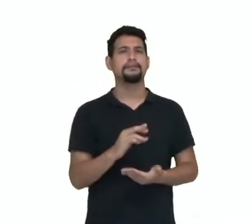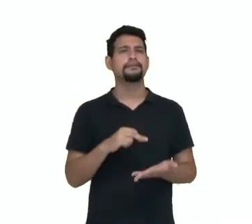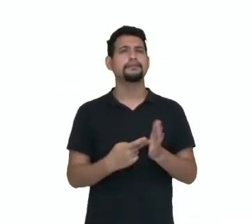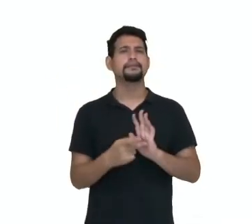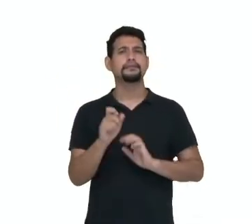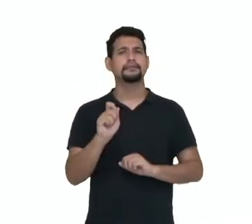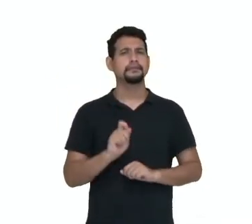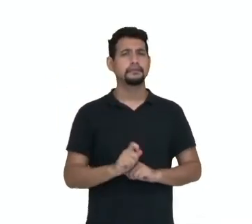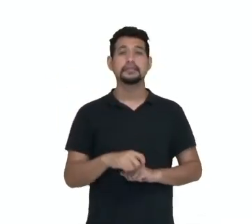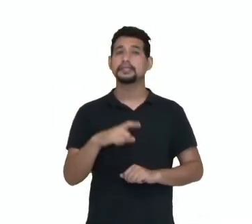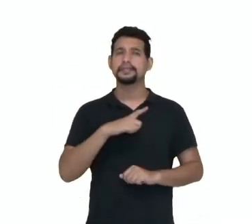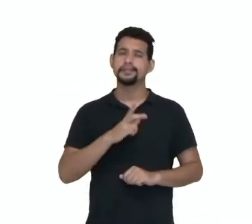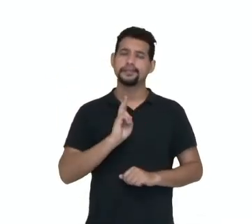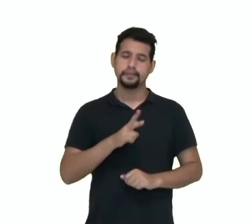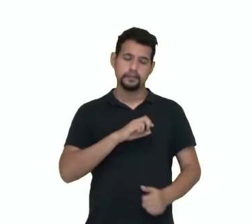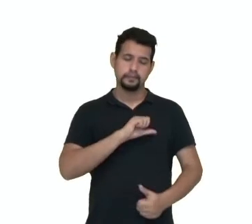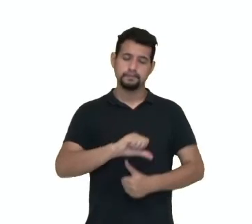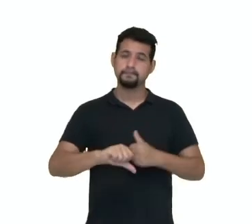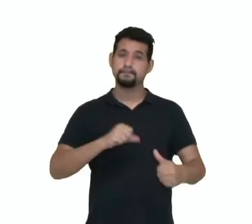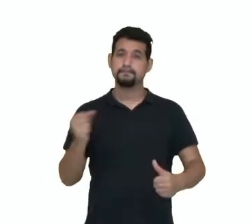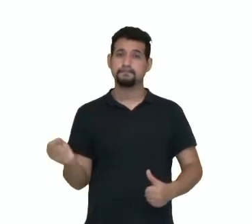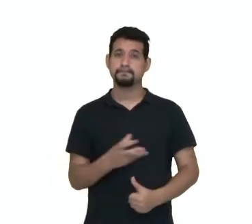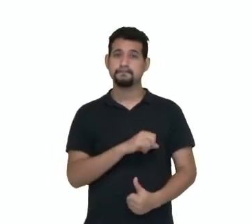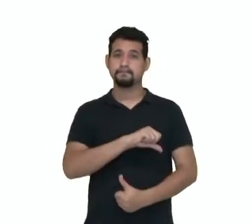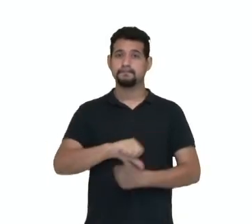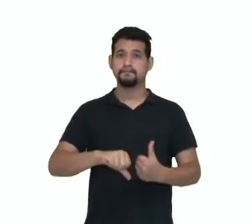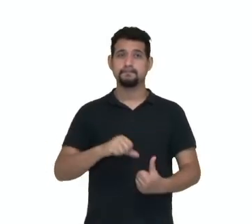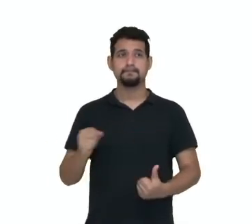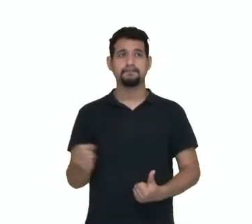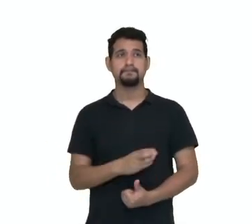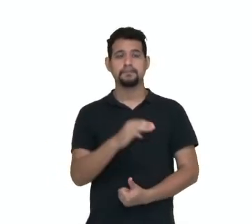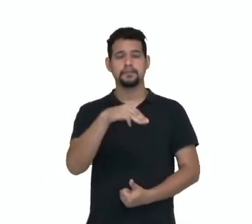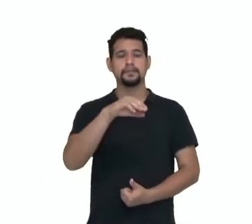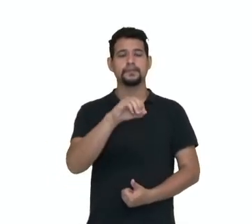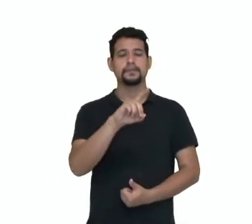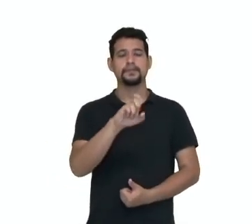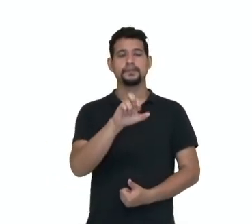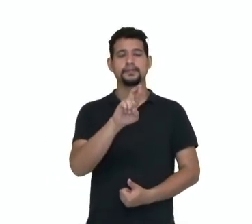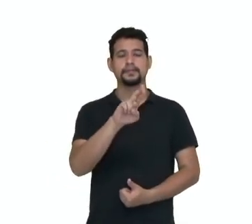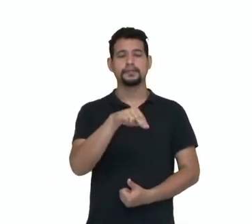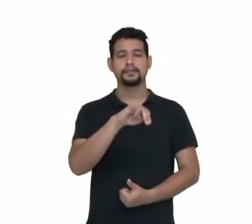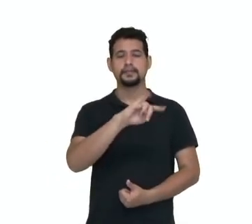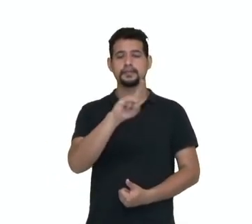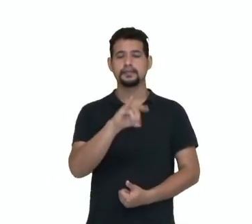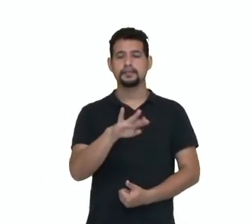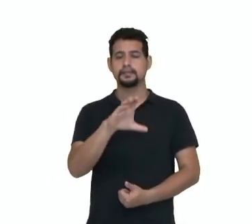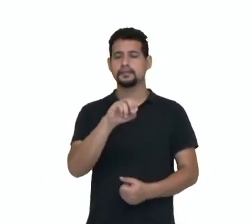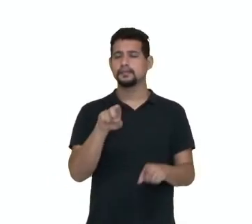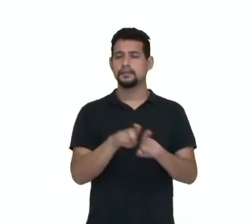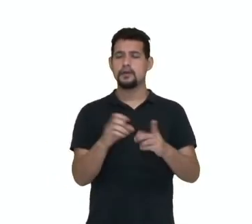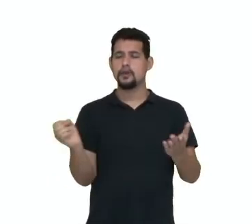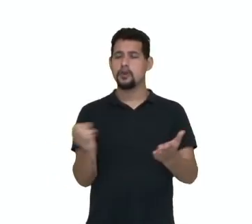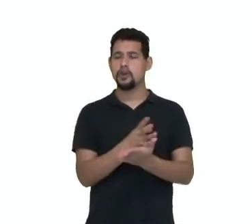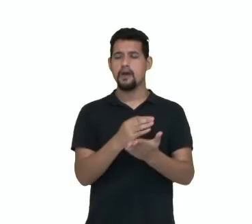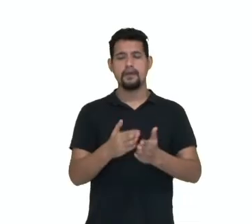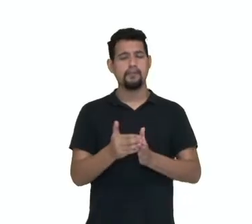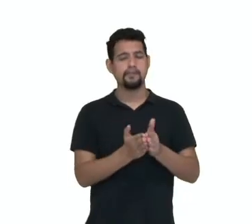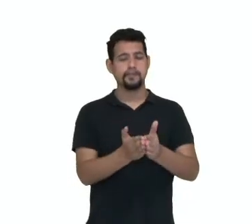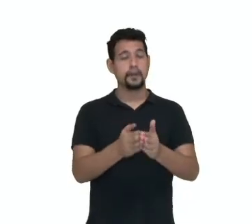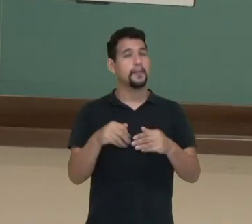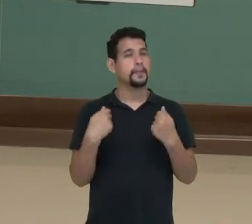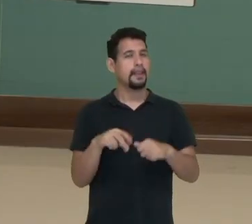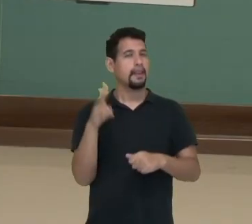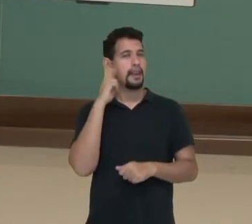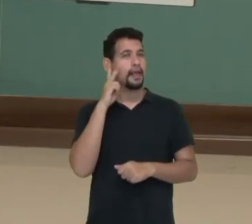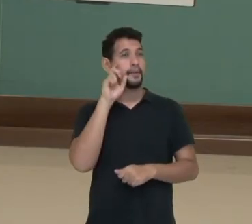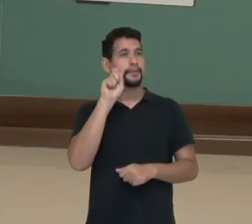passado por um constante processo de atualização e modernização da sua frota, com novas embarcações. Gostaria de lembrar